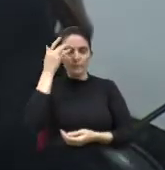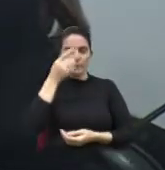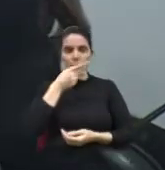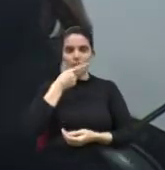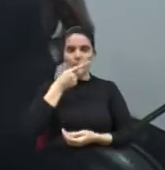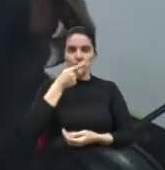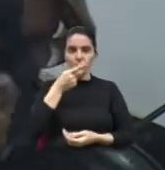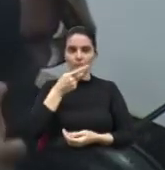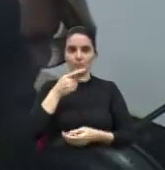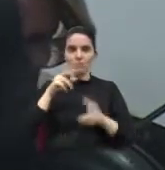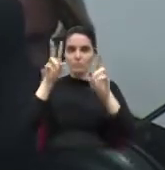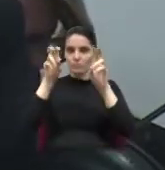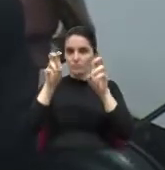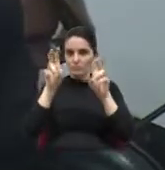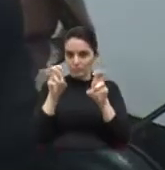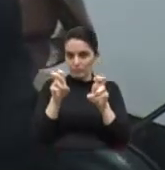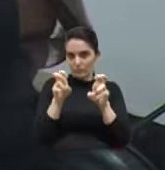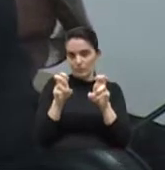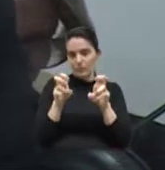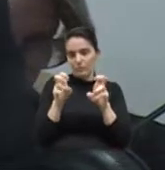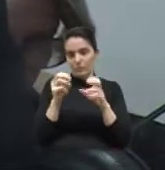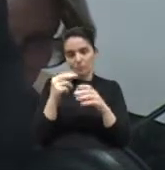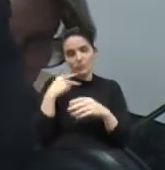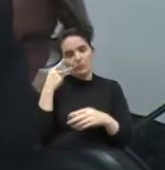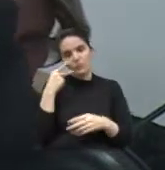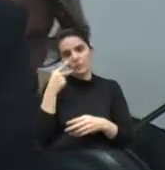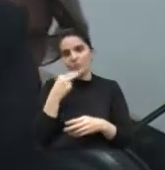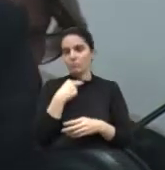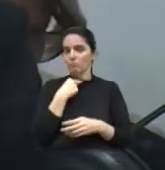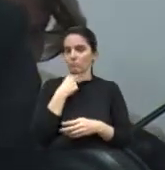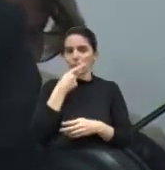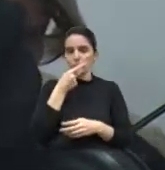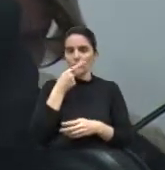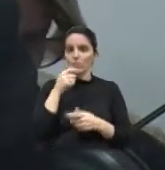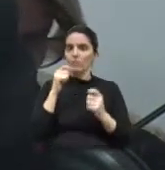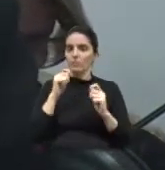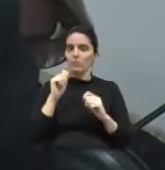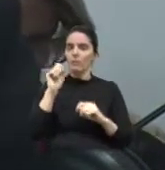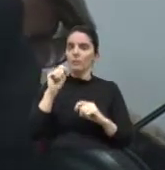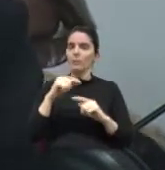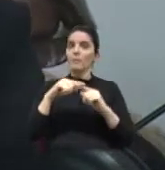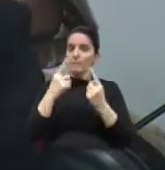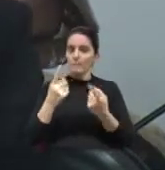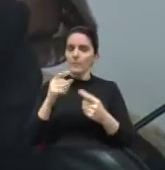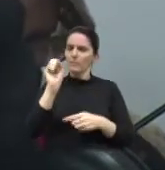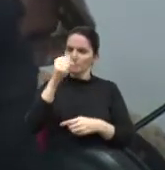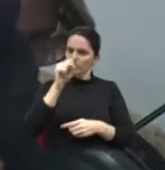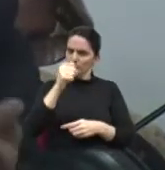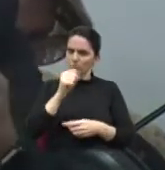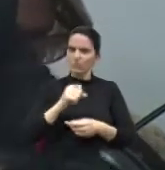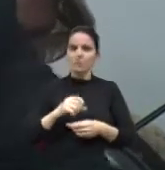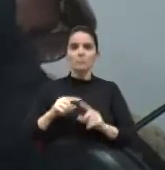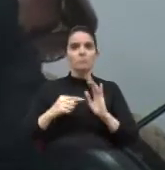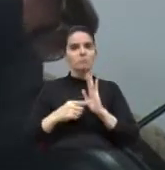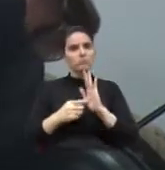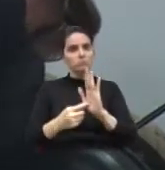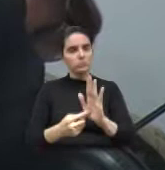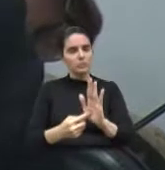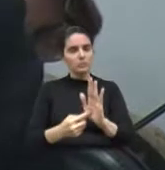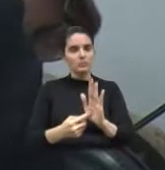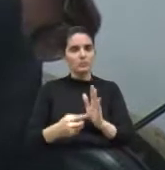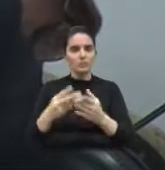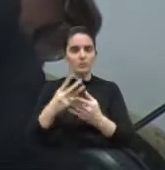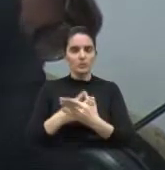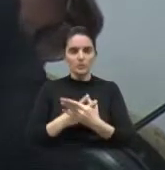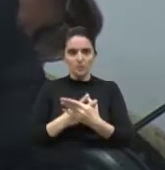assunto que não é da nossa competência falar, mas isso mostra que essa casa já trouxe a